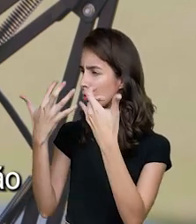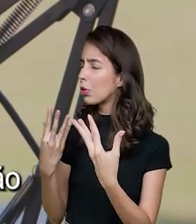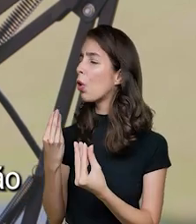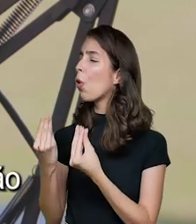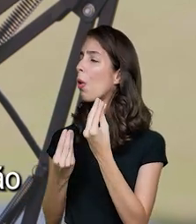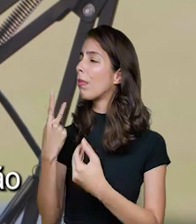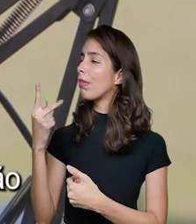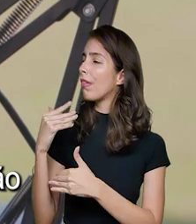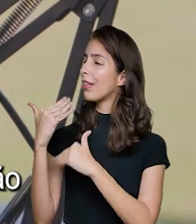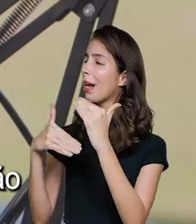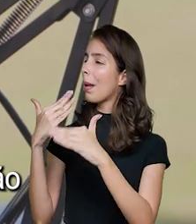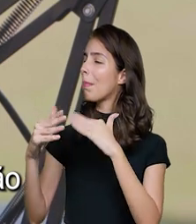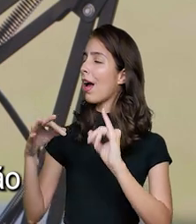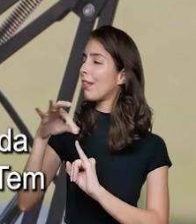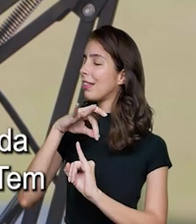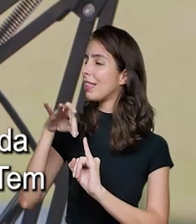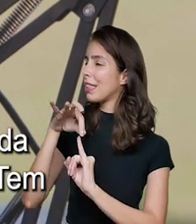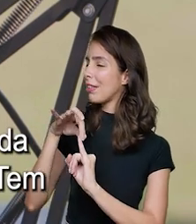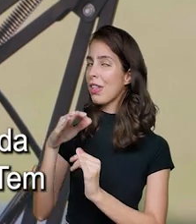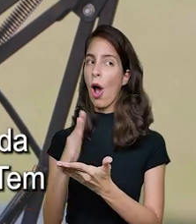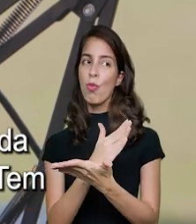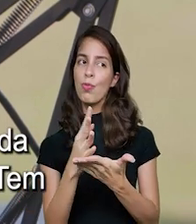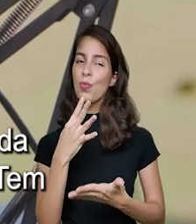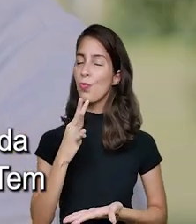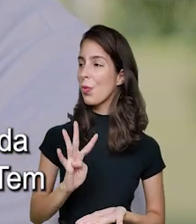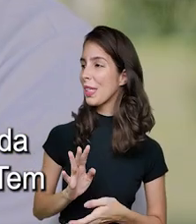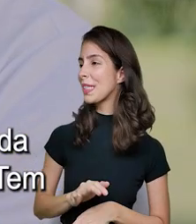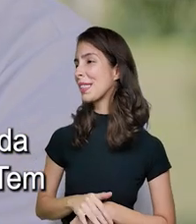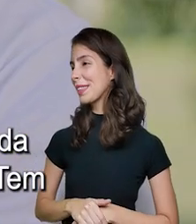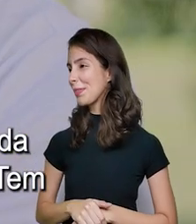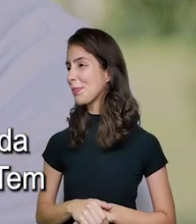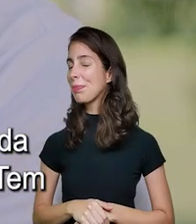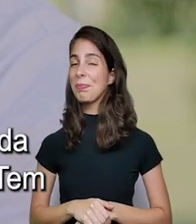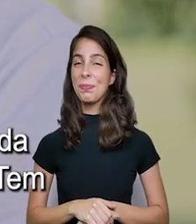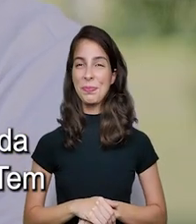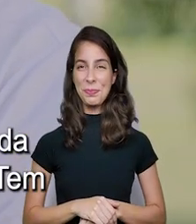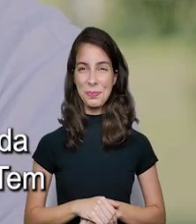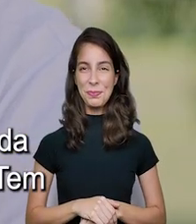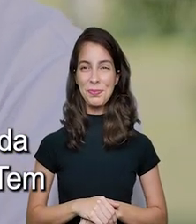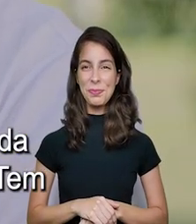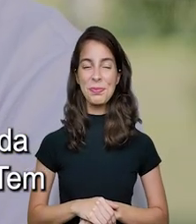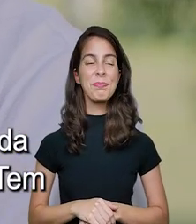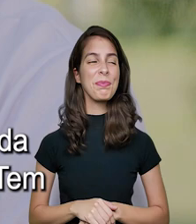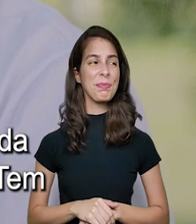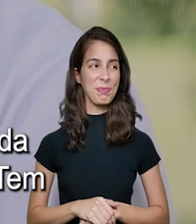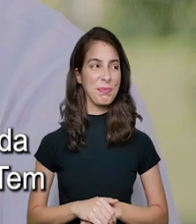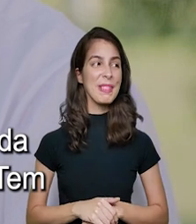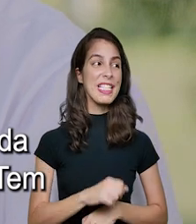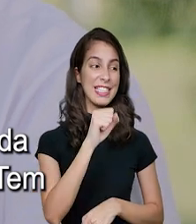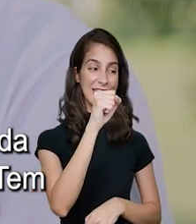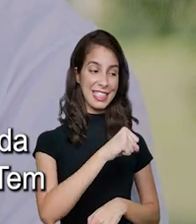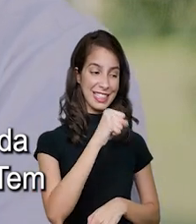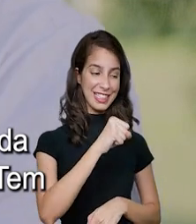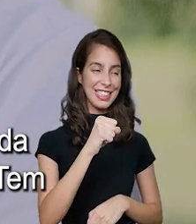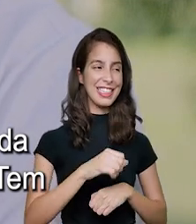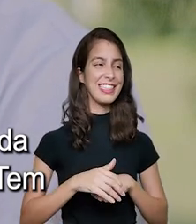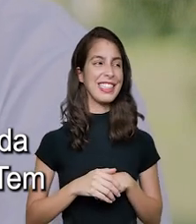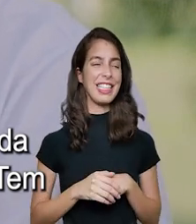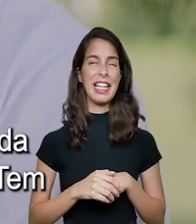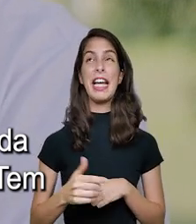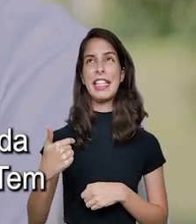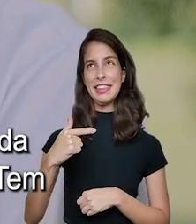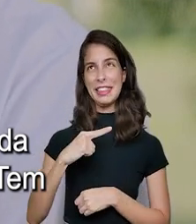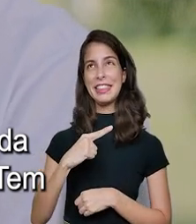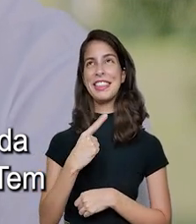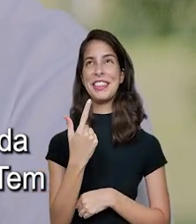sua carreira pra gente conhecer um pouquinho melhor quem não conhece muitos conhecem Isabela eh nós temos temos ainda a Penha Xavier que tem mais